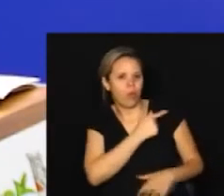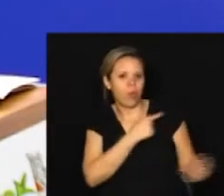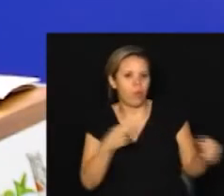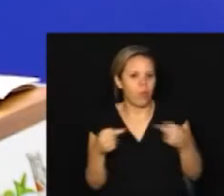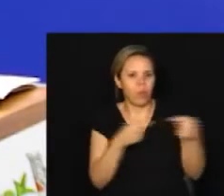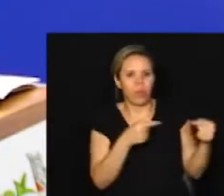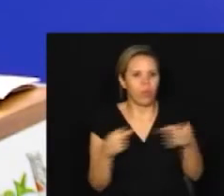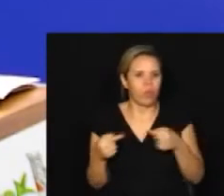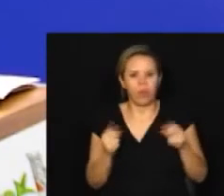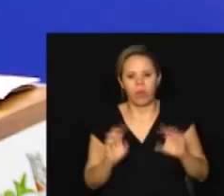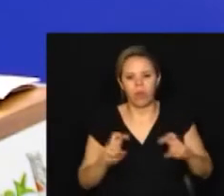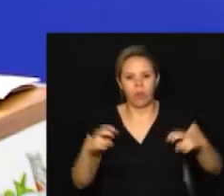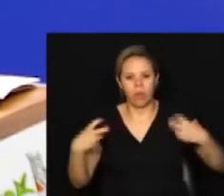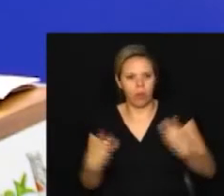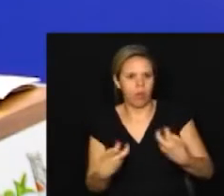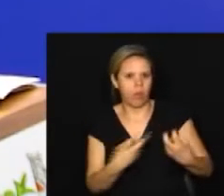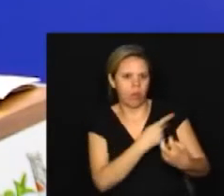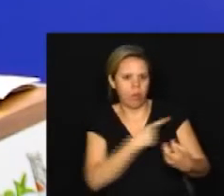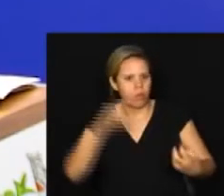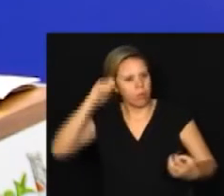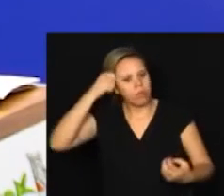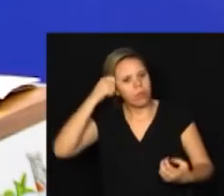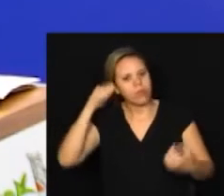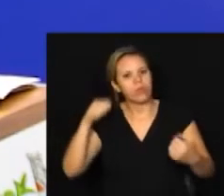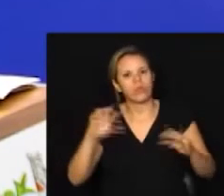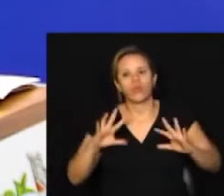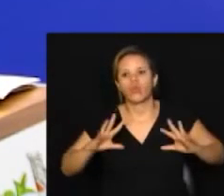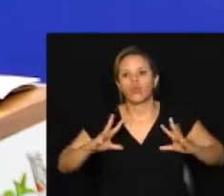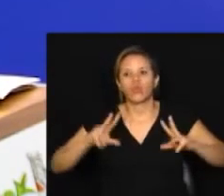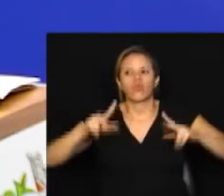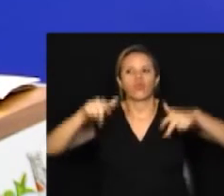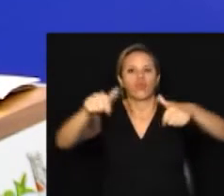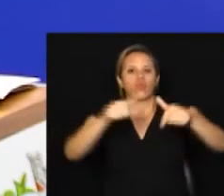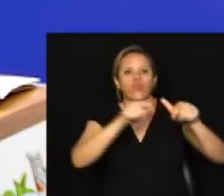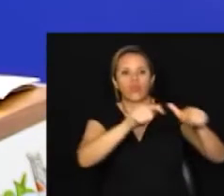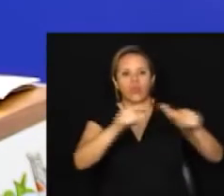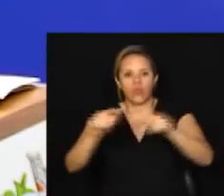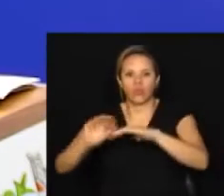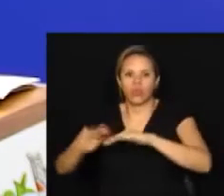será no estádio da Ponte, mas vale para toda aquela região.